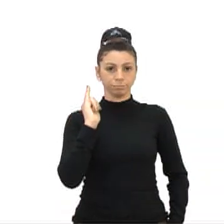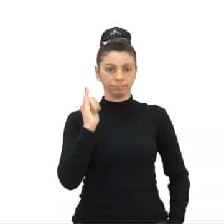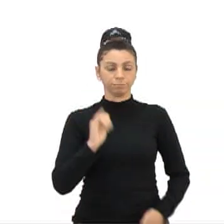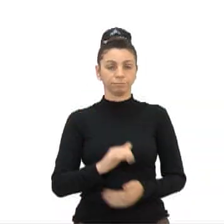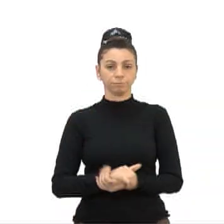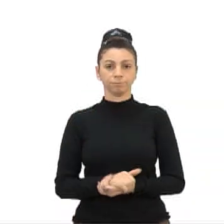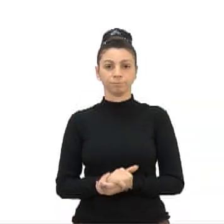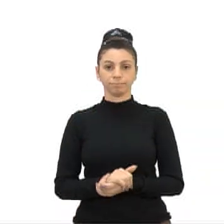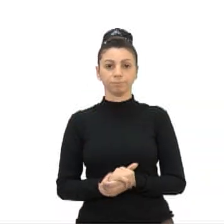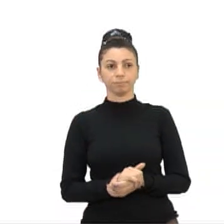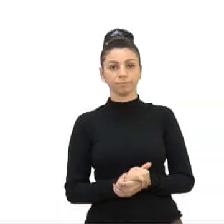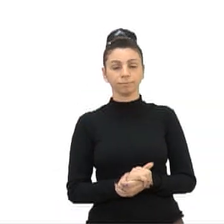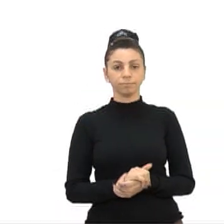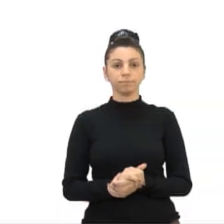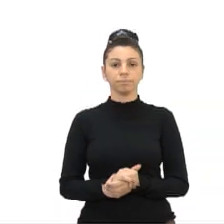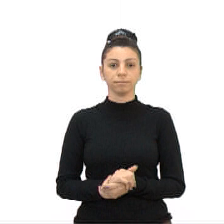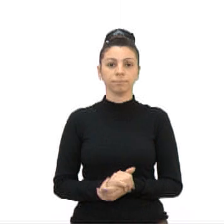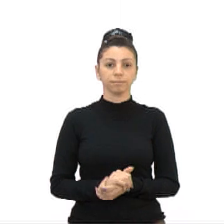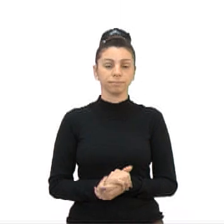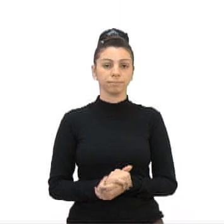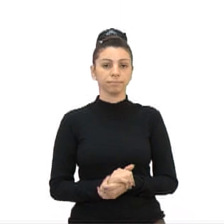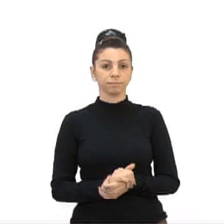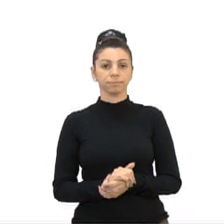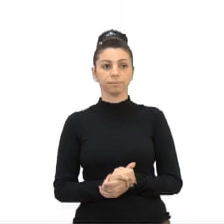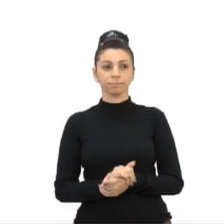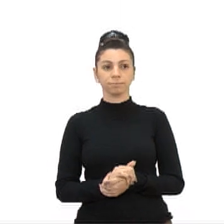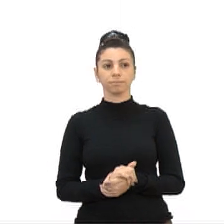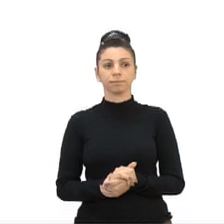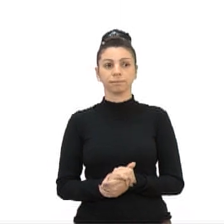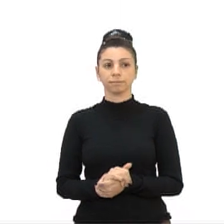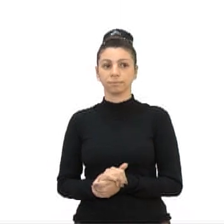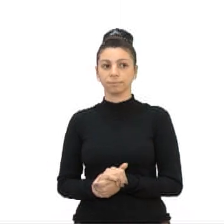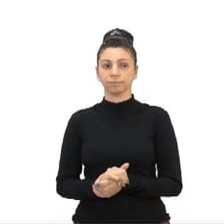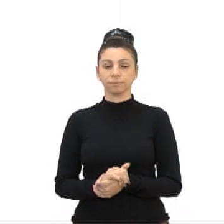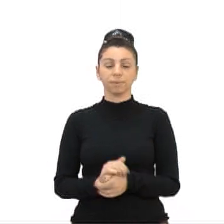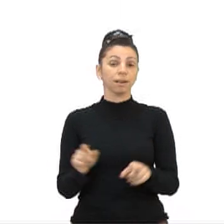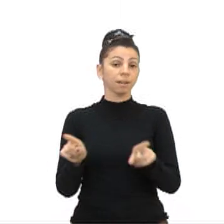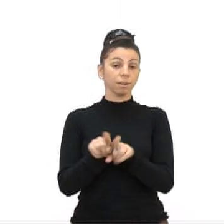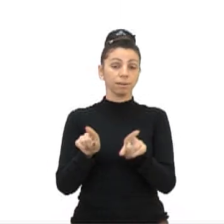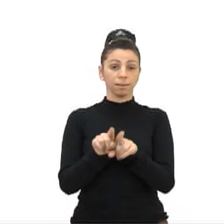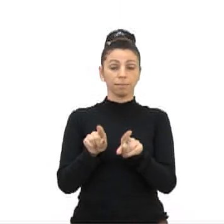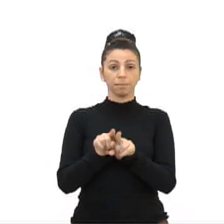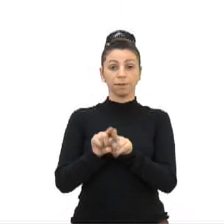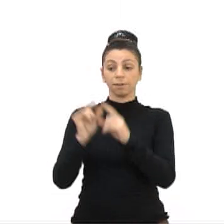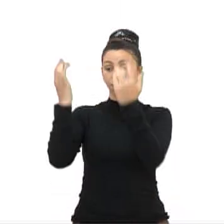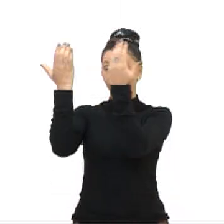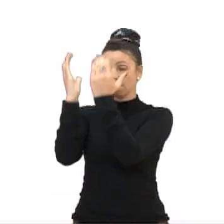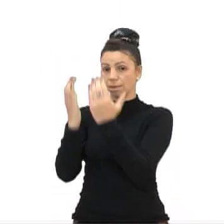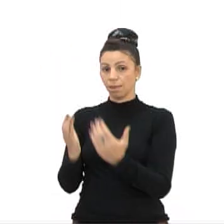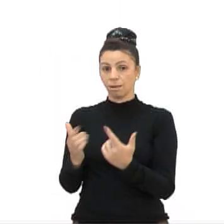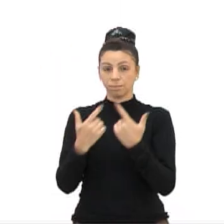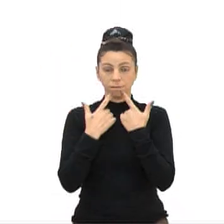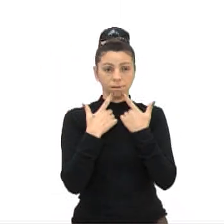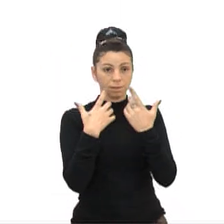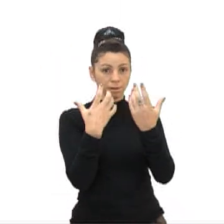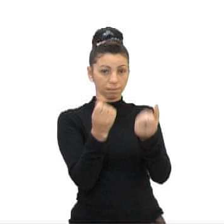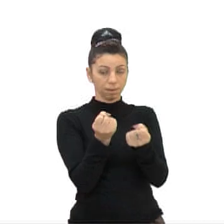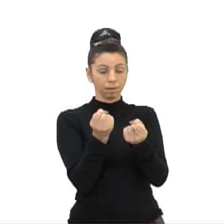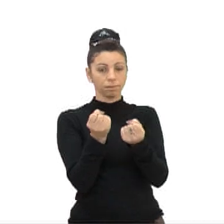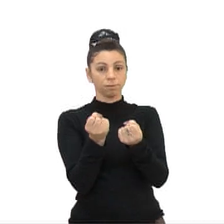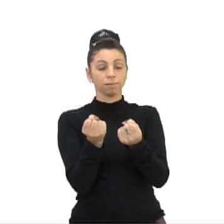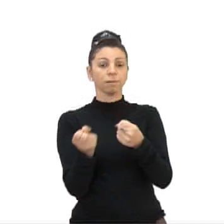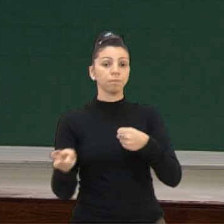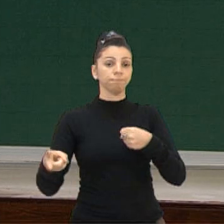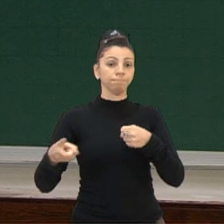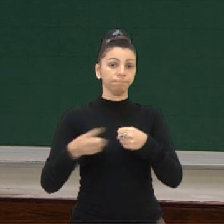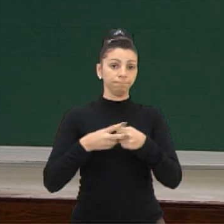novamente, vamos fazer uma retomada. E também, com relação à análise linguística, vamos retomar os verbos. Né? Os verbos é